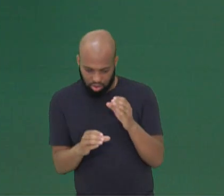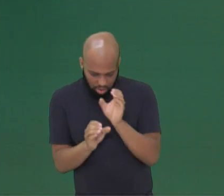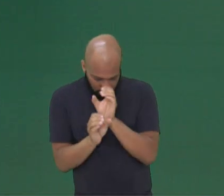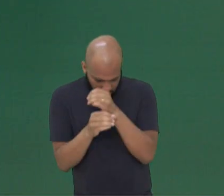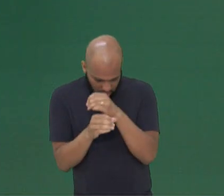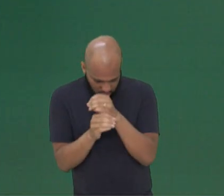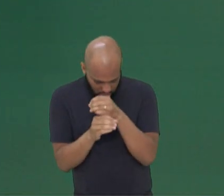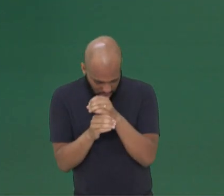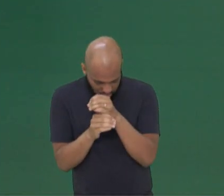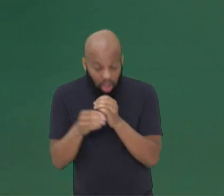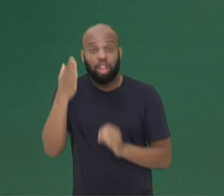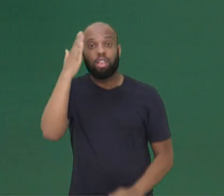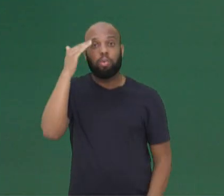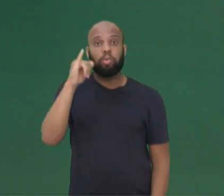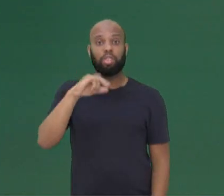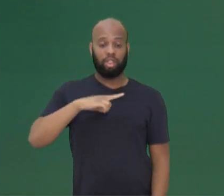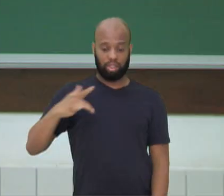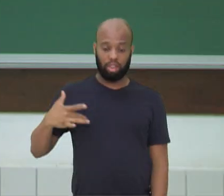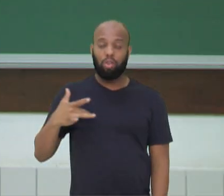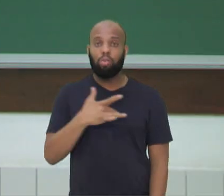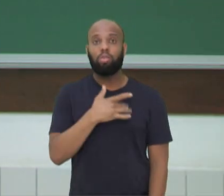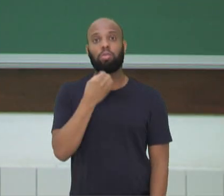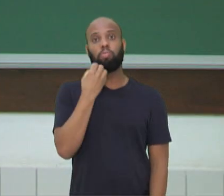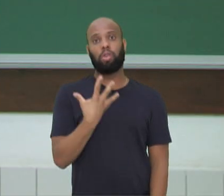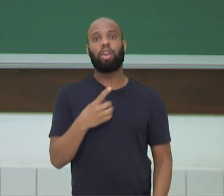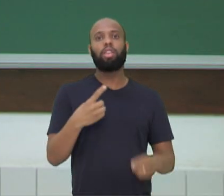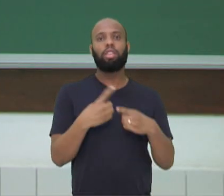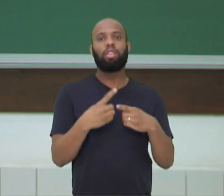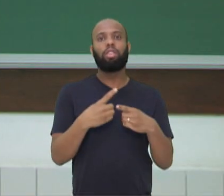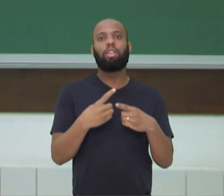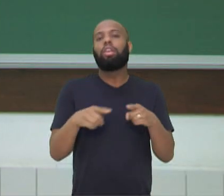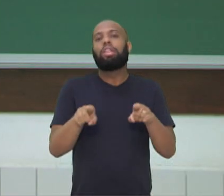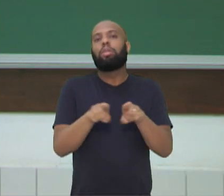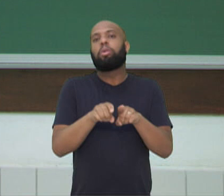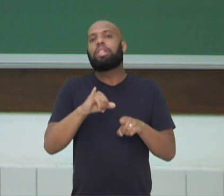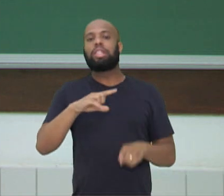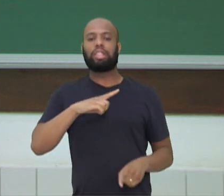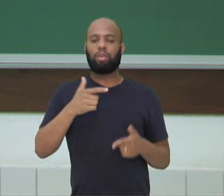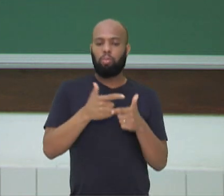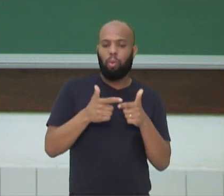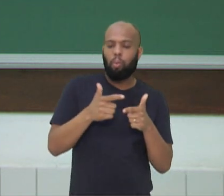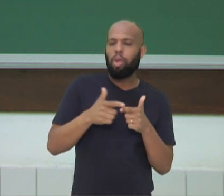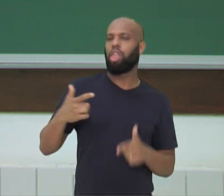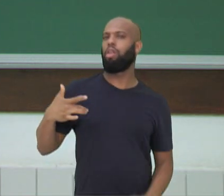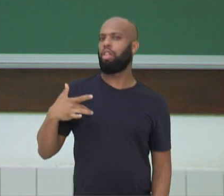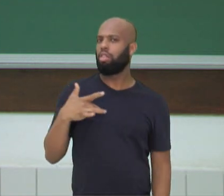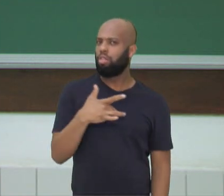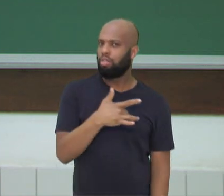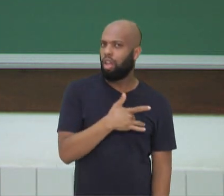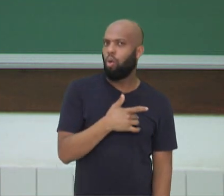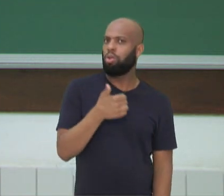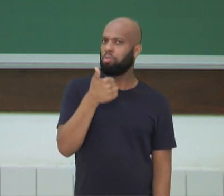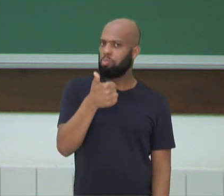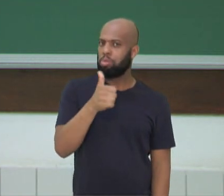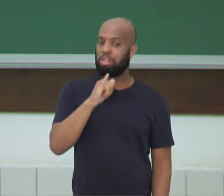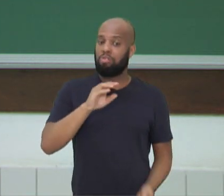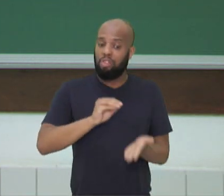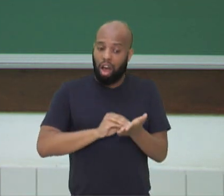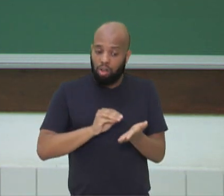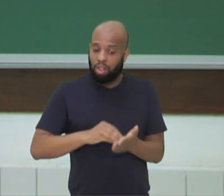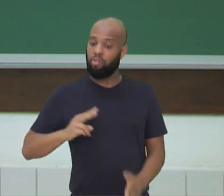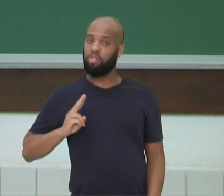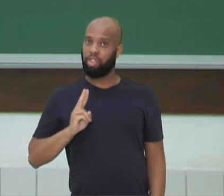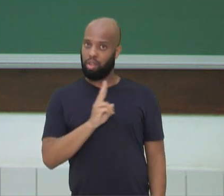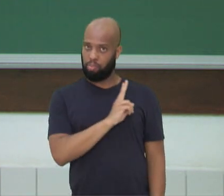saber se você está com a saúde em dia, se você não está com problema, se não está com alguma doença, se falta alguma vitamina, algum nutriente no seu